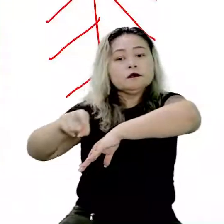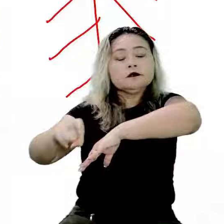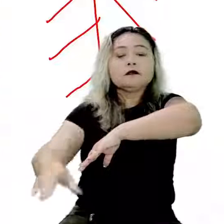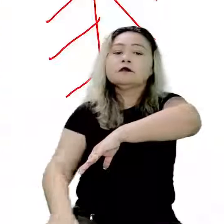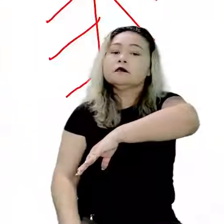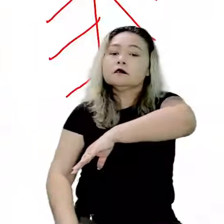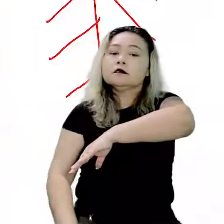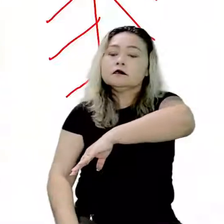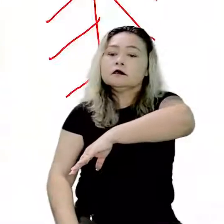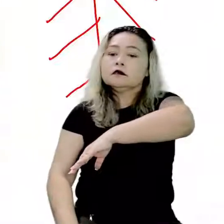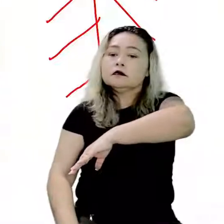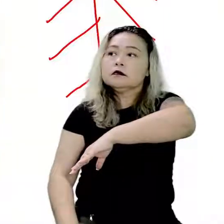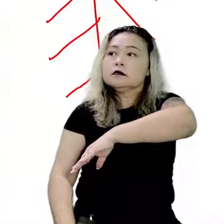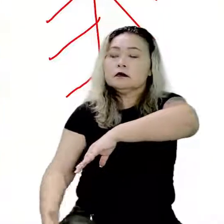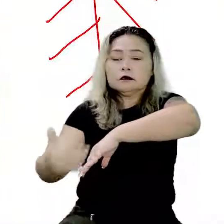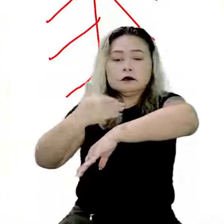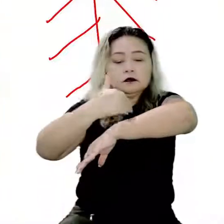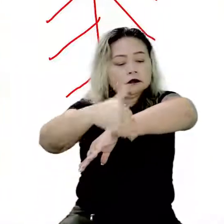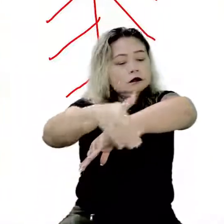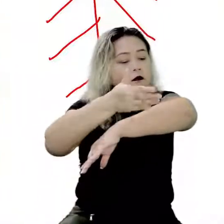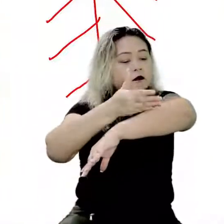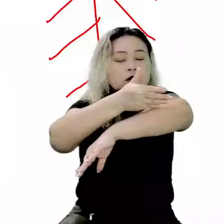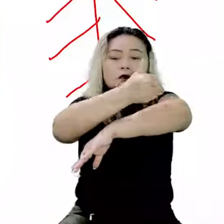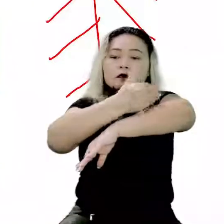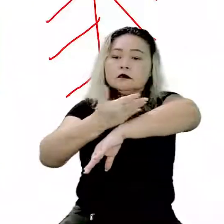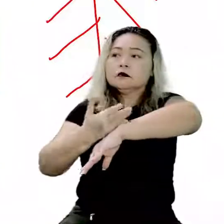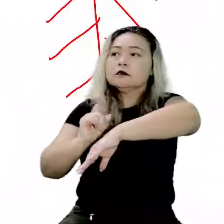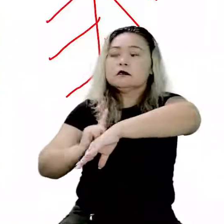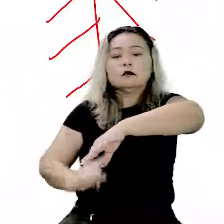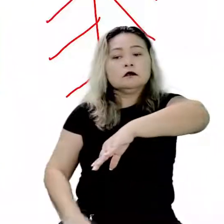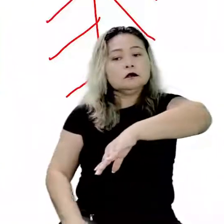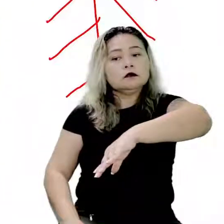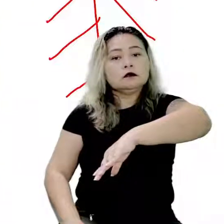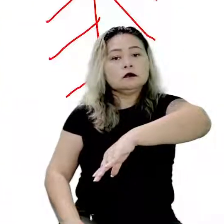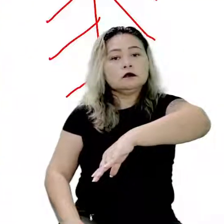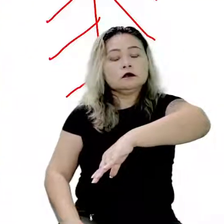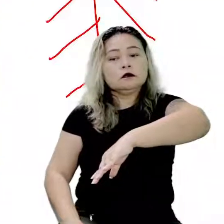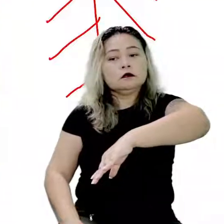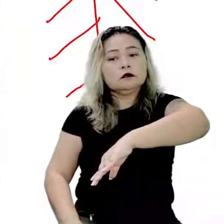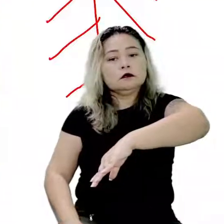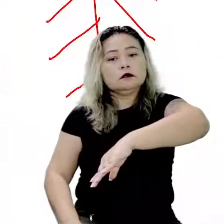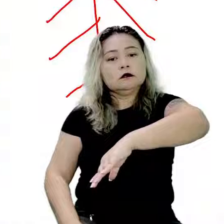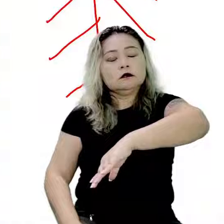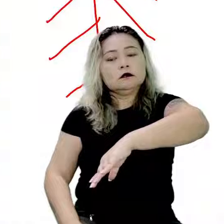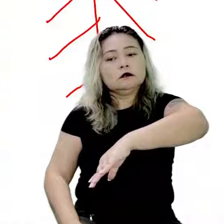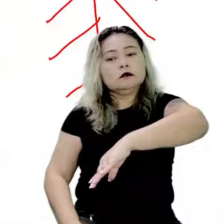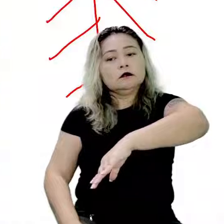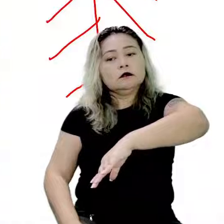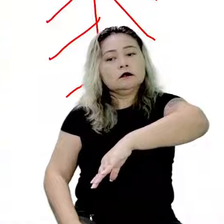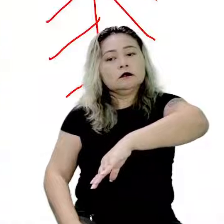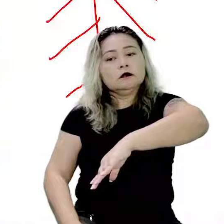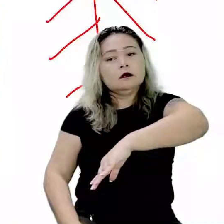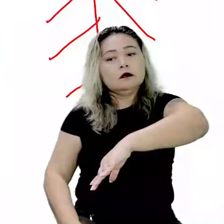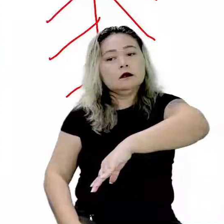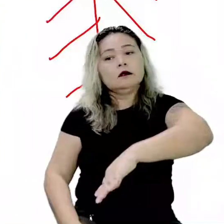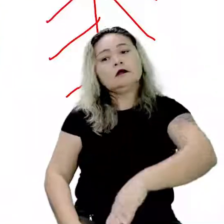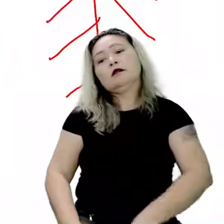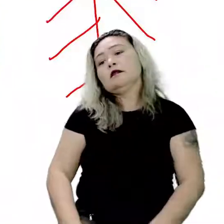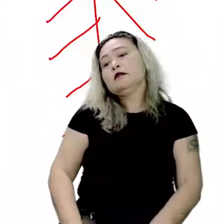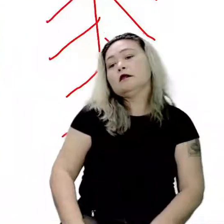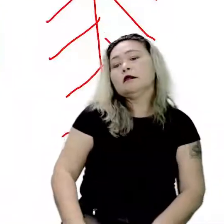Então, as vicinais são como é que eu posso dizer?